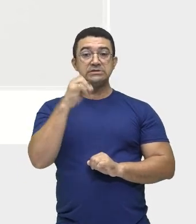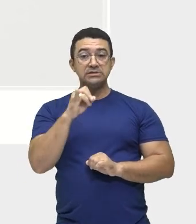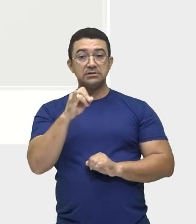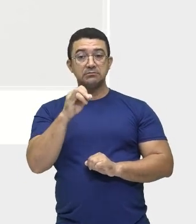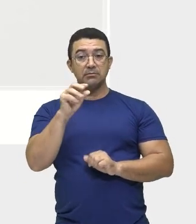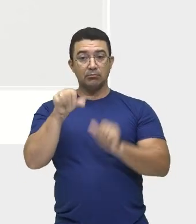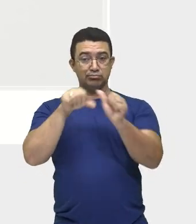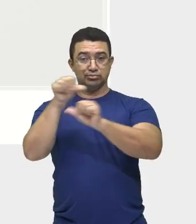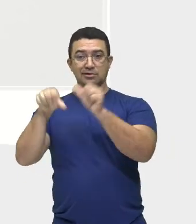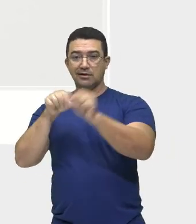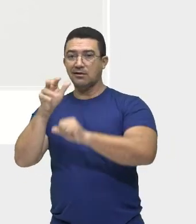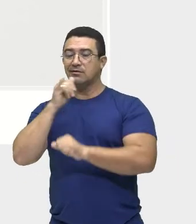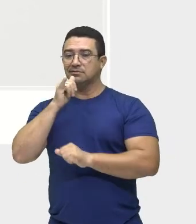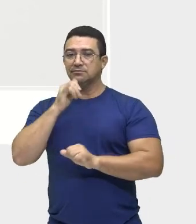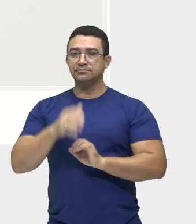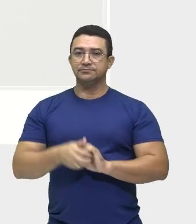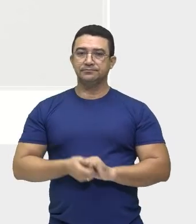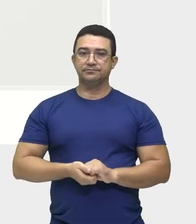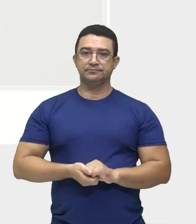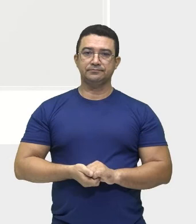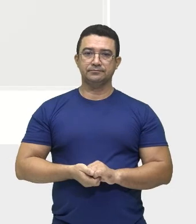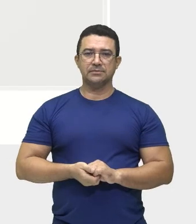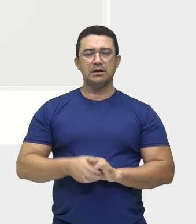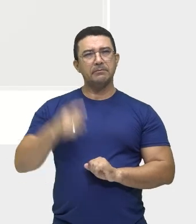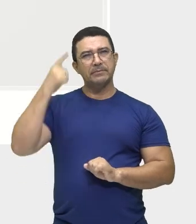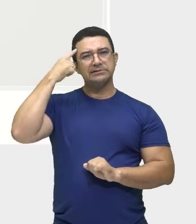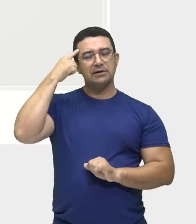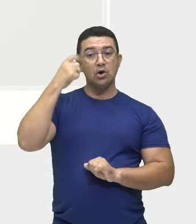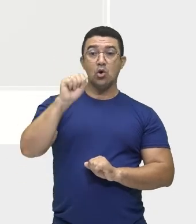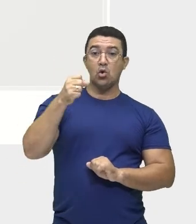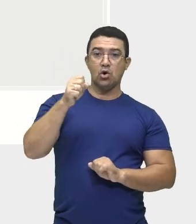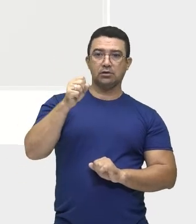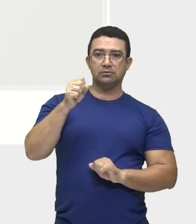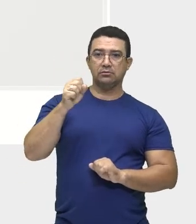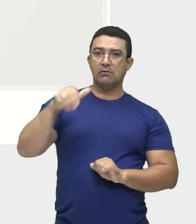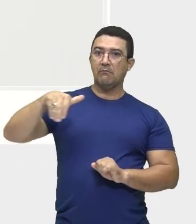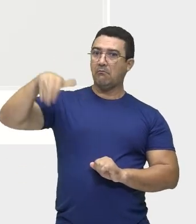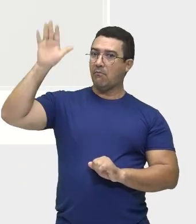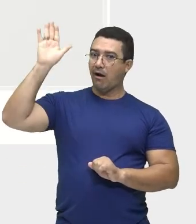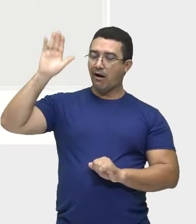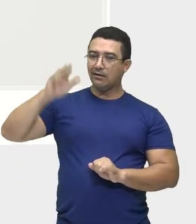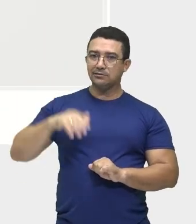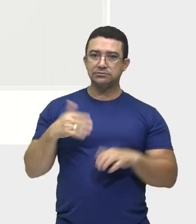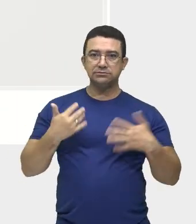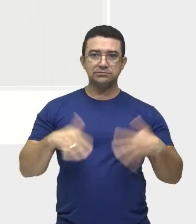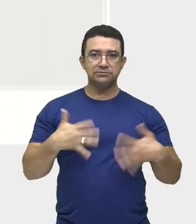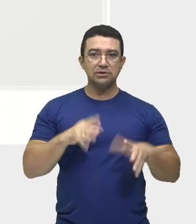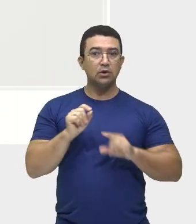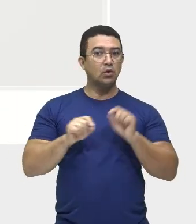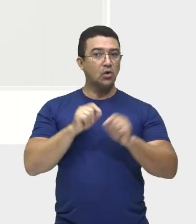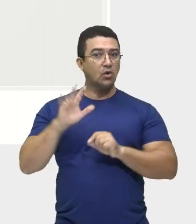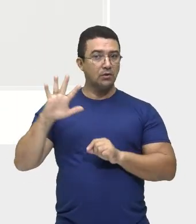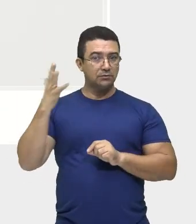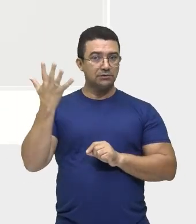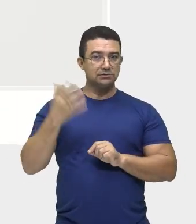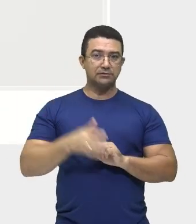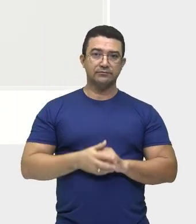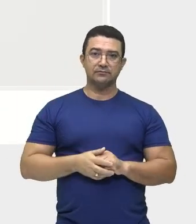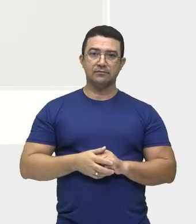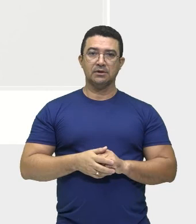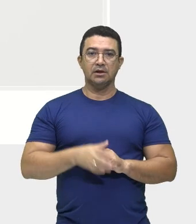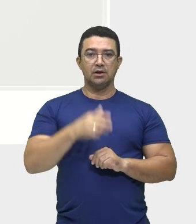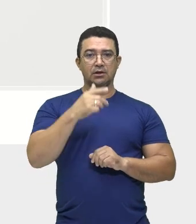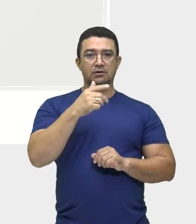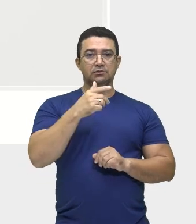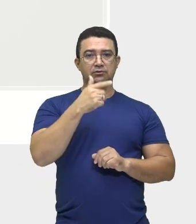4. Vamos imaginar agora que essa medida aqui fosse 8. E aí, pessoal, olha só o que ia acontecer. 2 mais